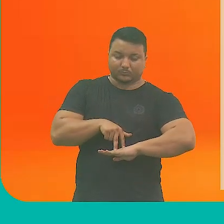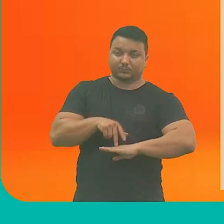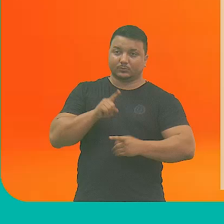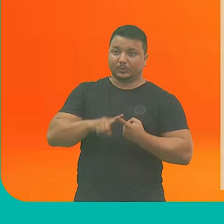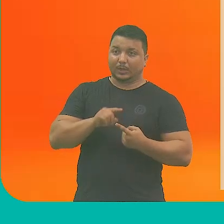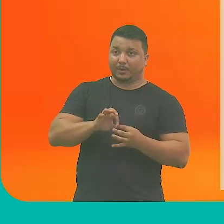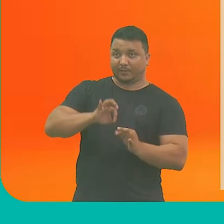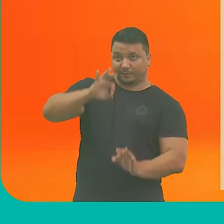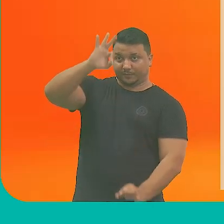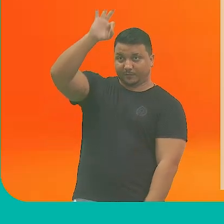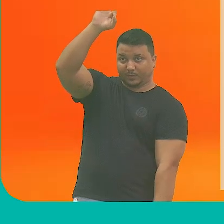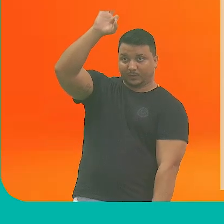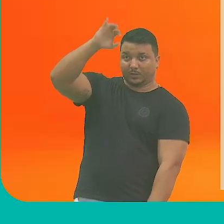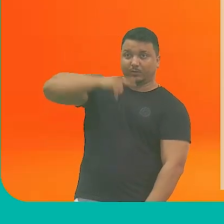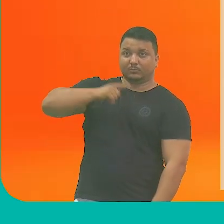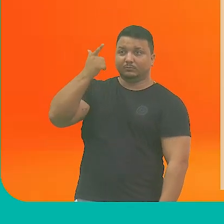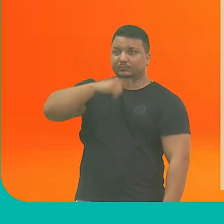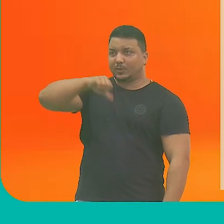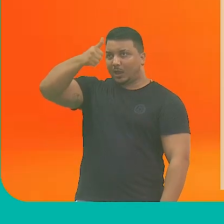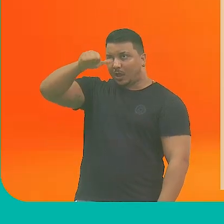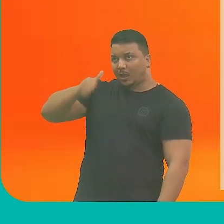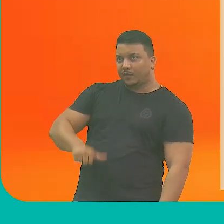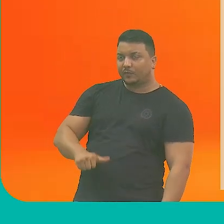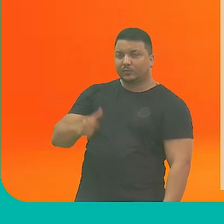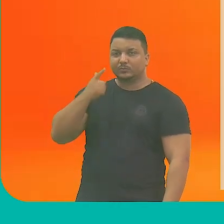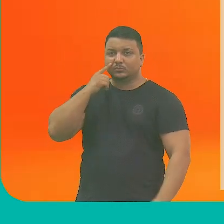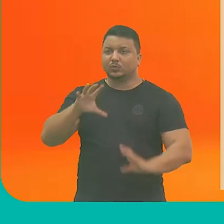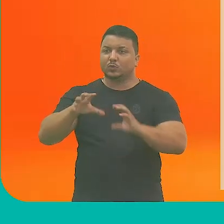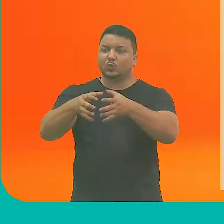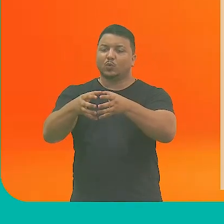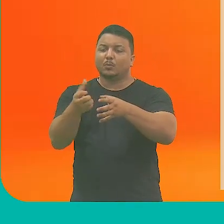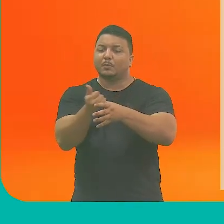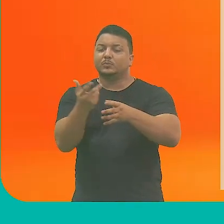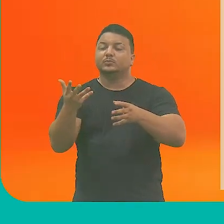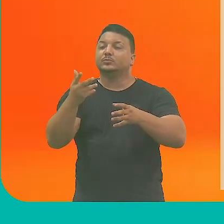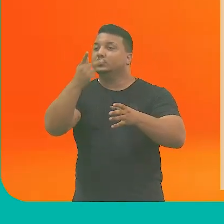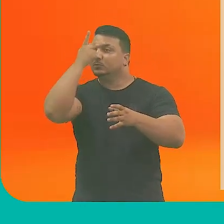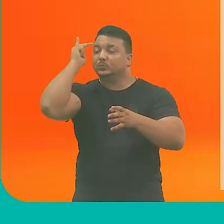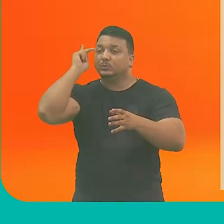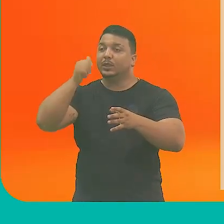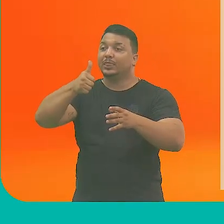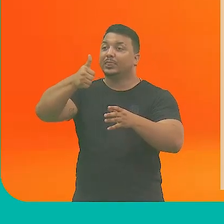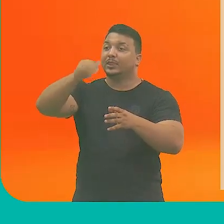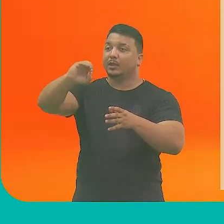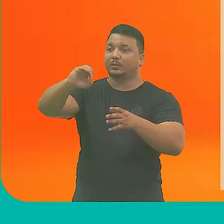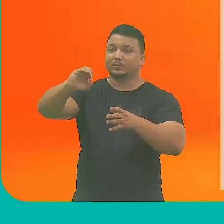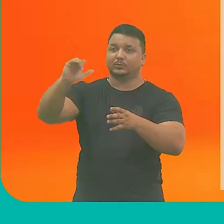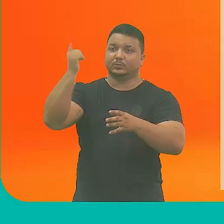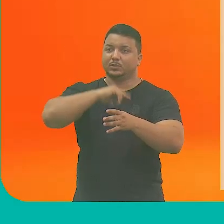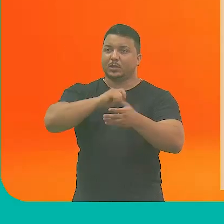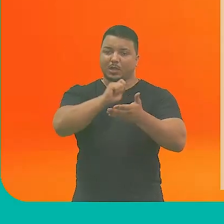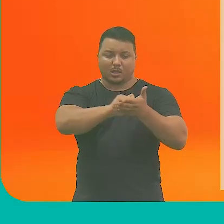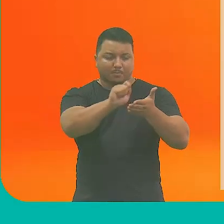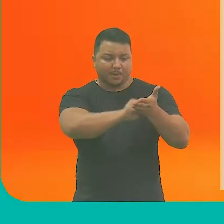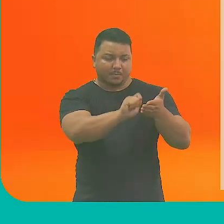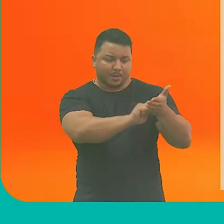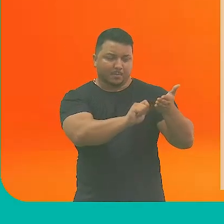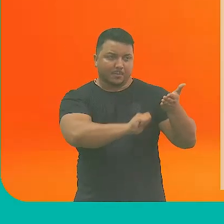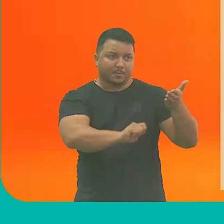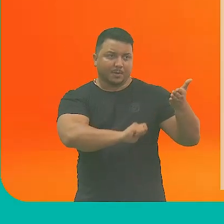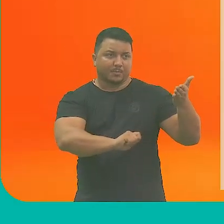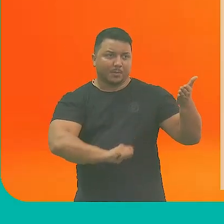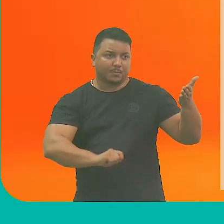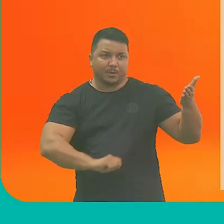métrica, avaliou uma amostra de 10 estudantes, anotando as